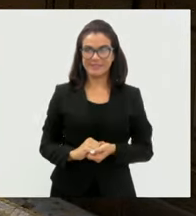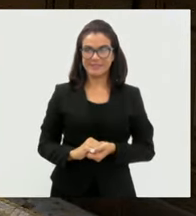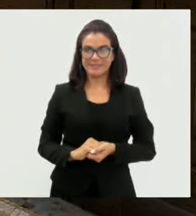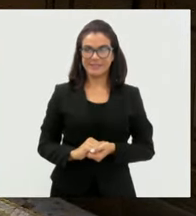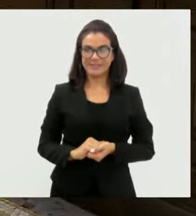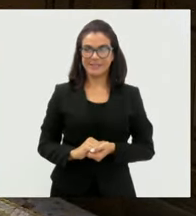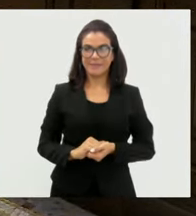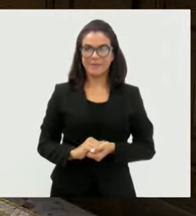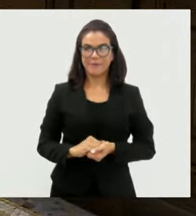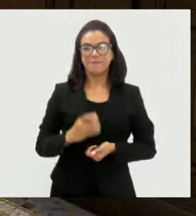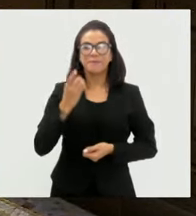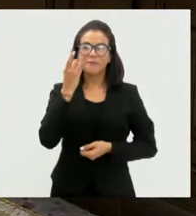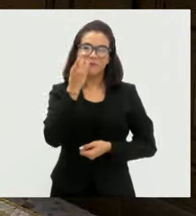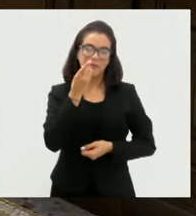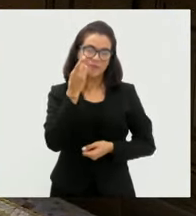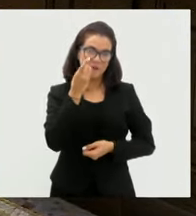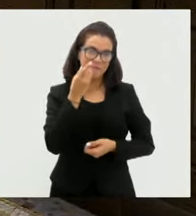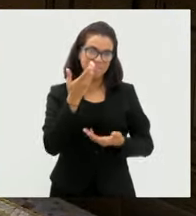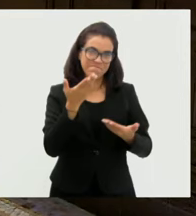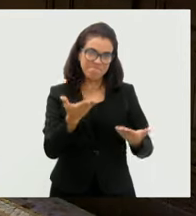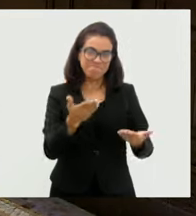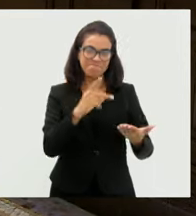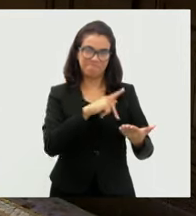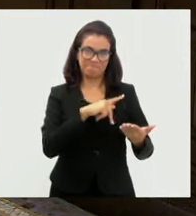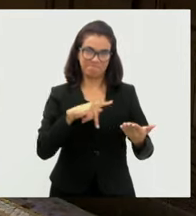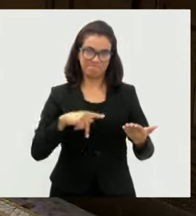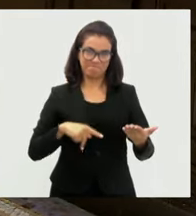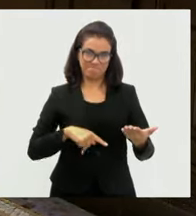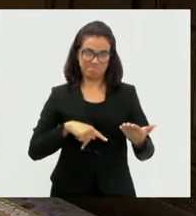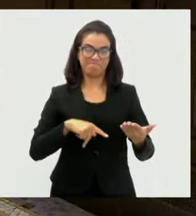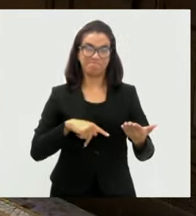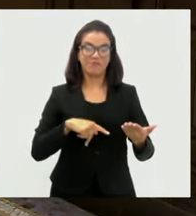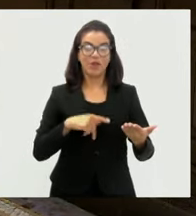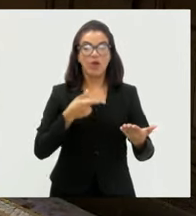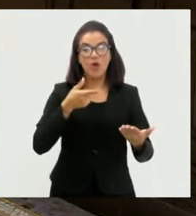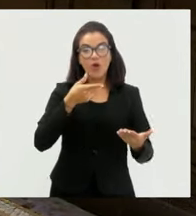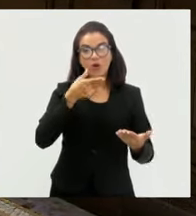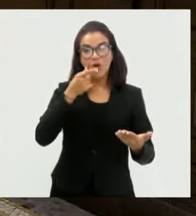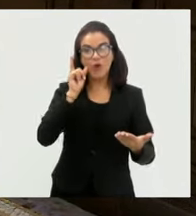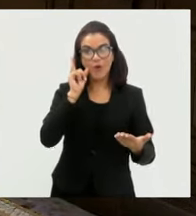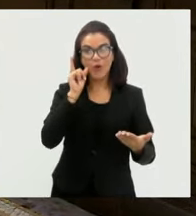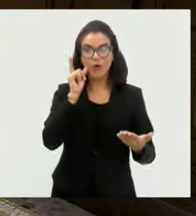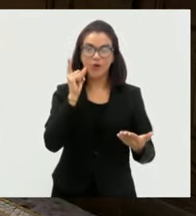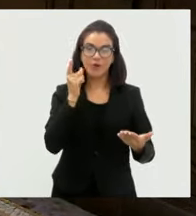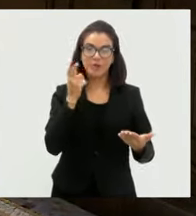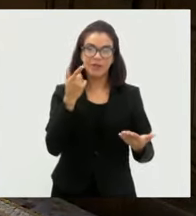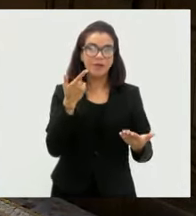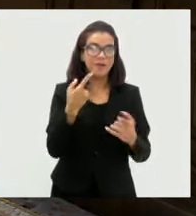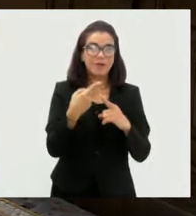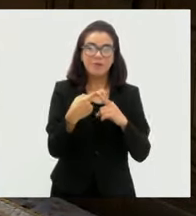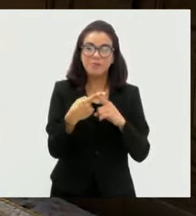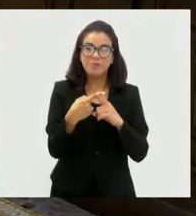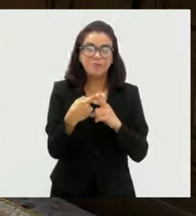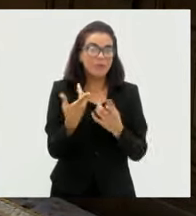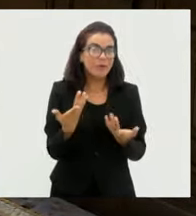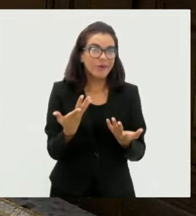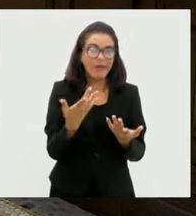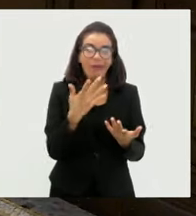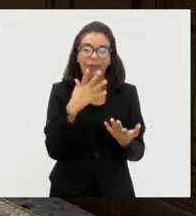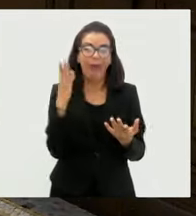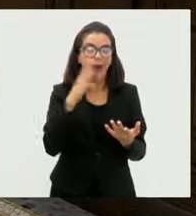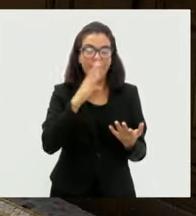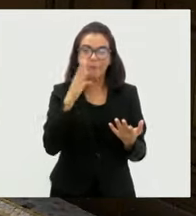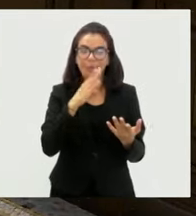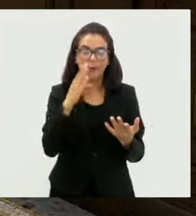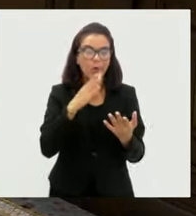Presidente democrático Rodrigo Bacelar. Como ontem, eu peço a palavra, que a gente está passando muito batido os projetos. Vamos.